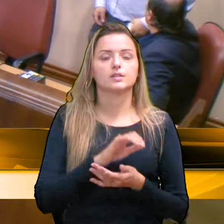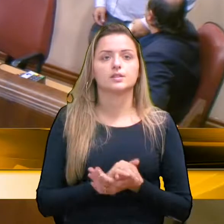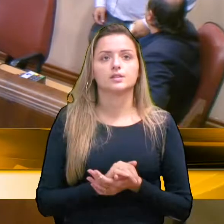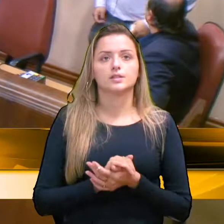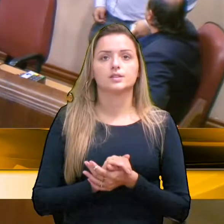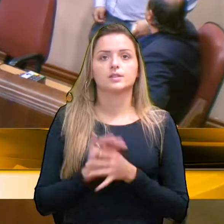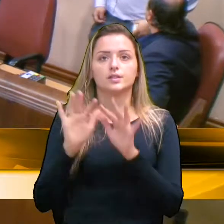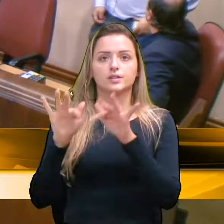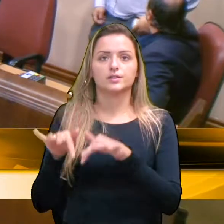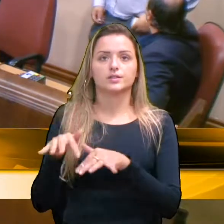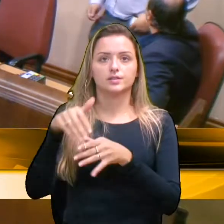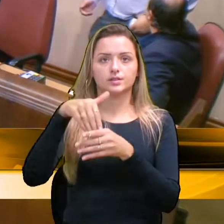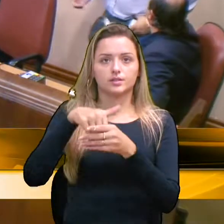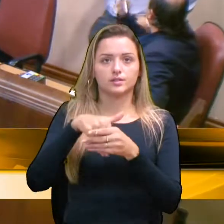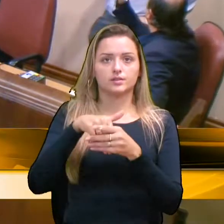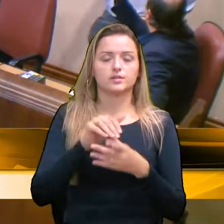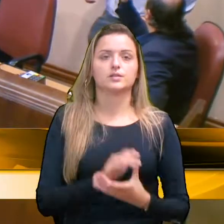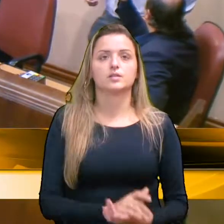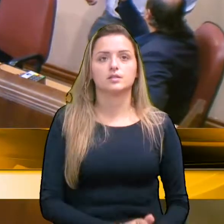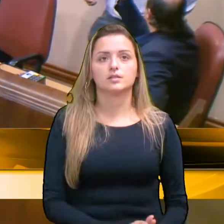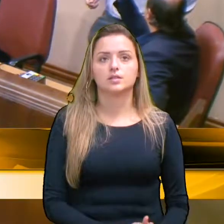Encerrada a votação.